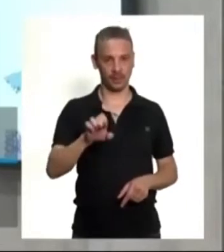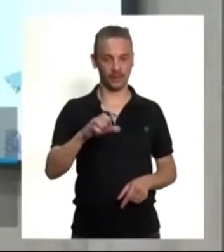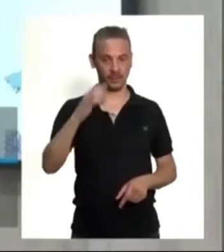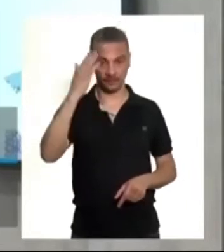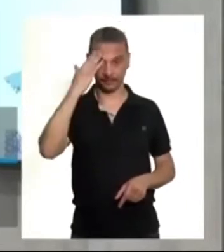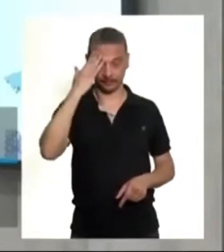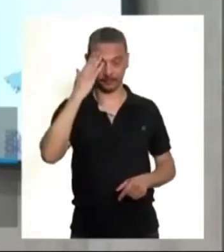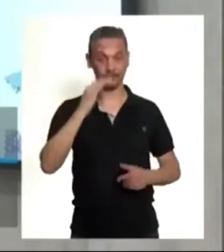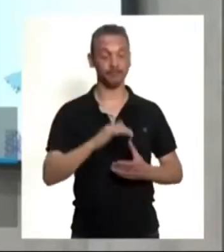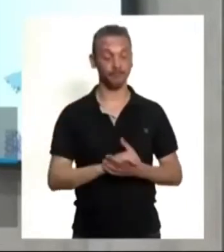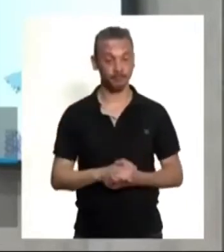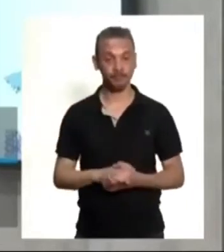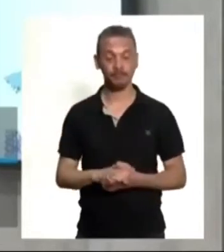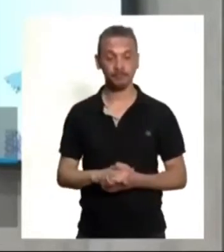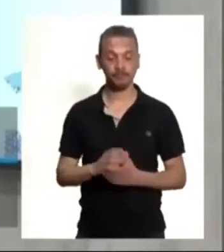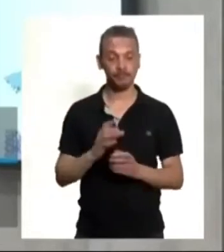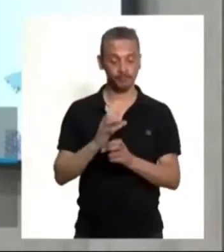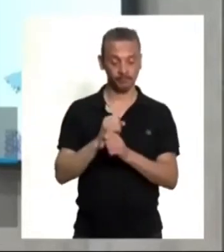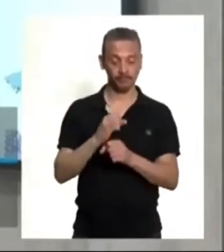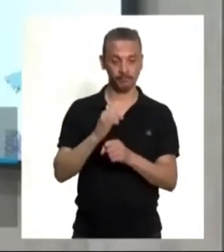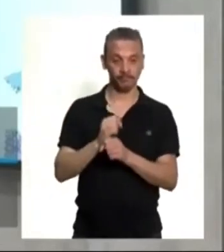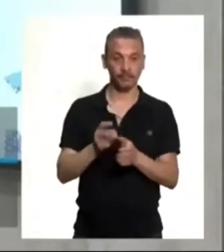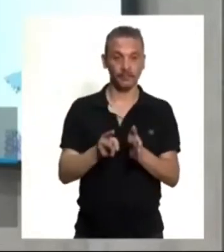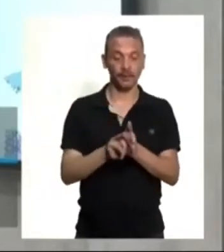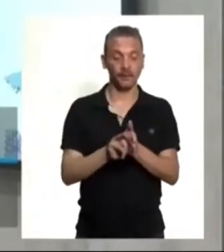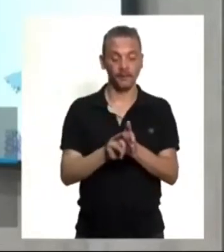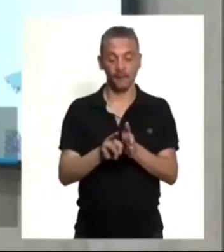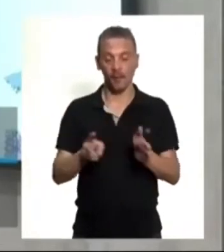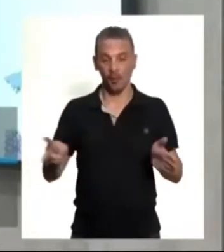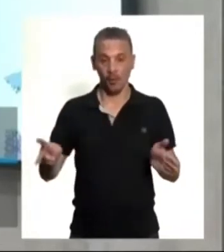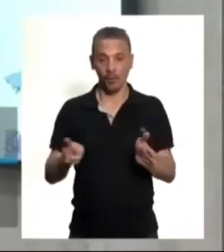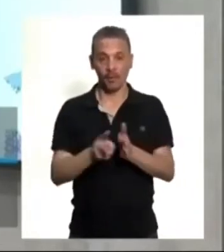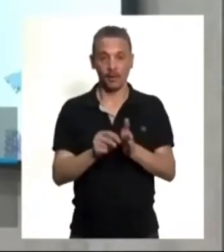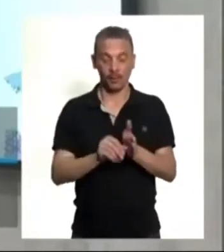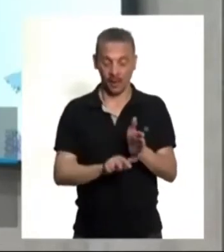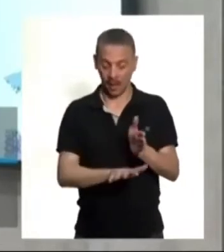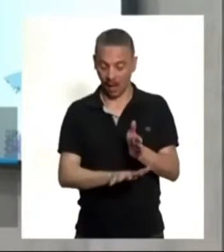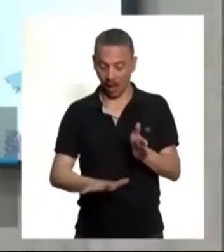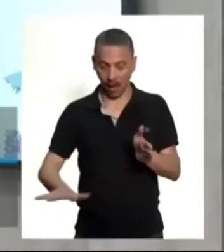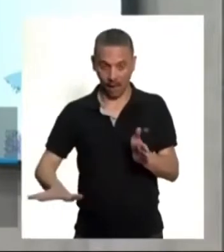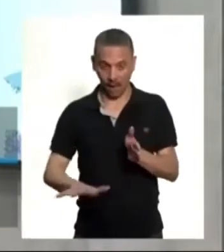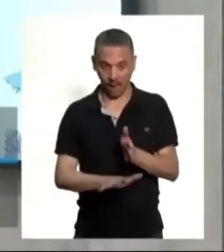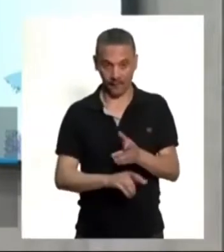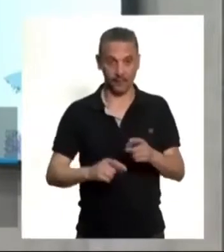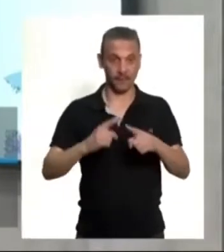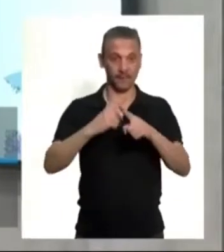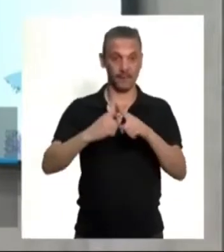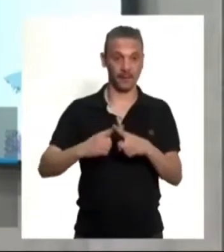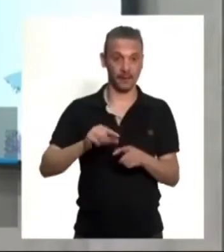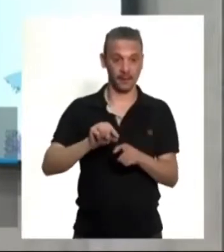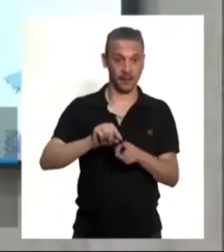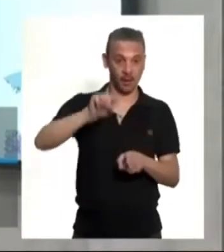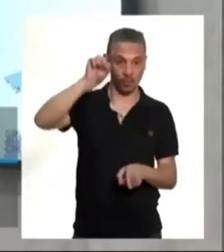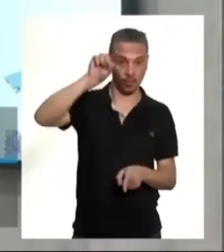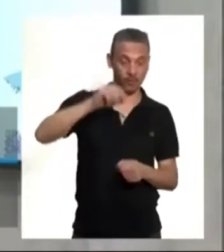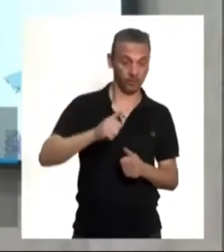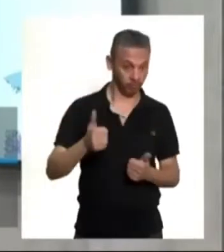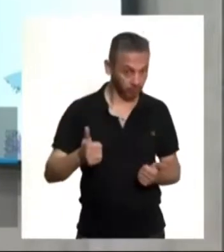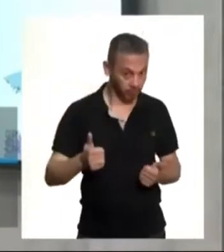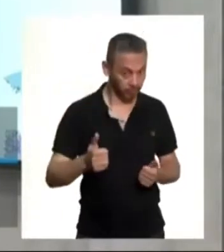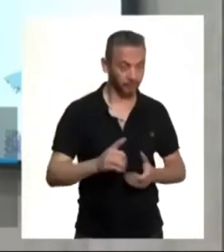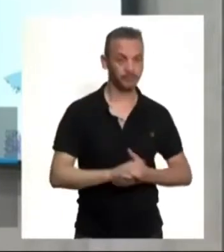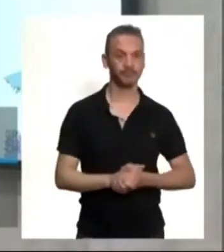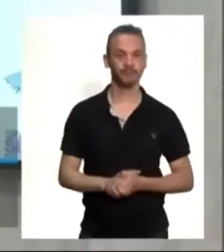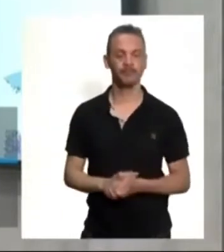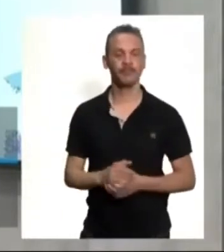sem preocupação. Então, para calcular o volume, meu filho, a área da base multiplicado pela altura. É nóis? Agora, e